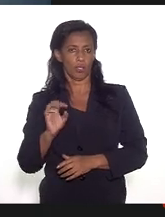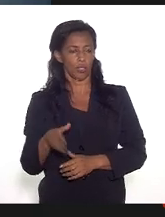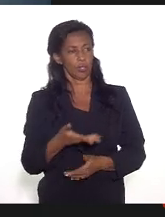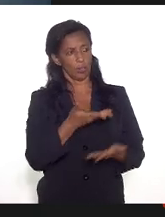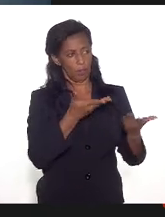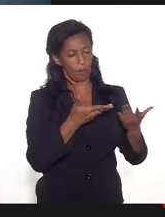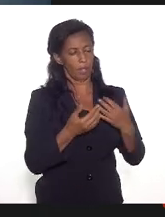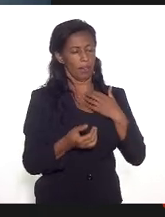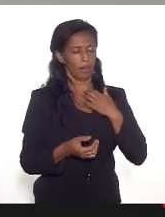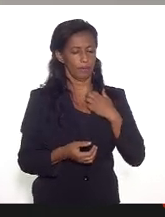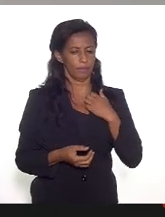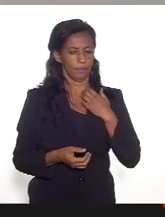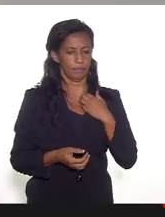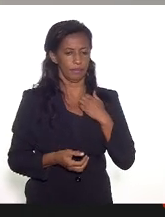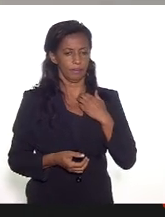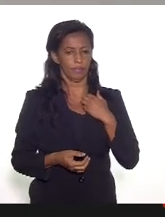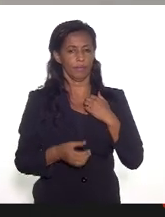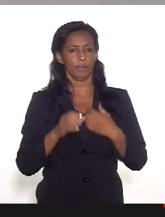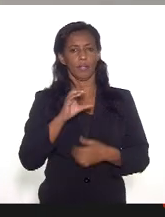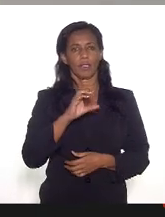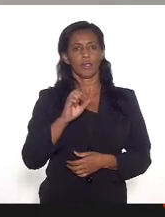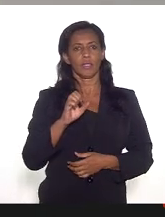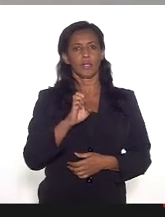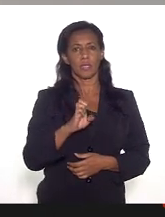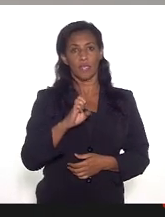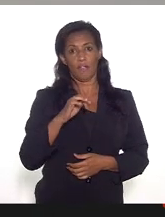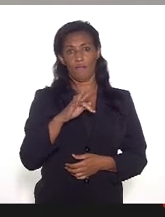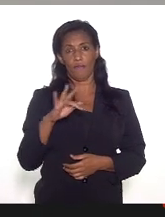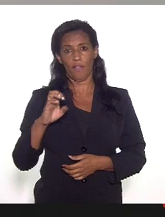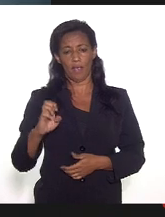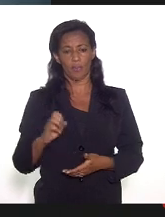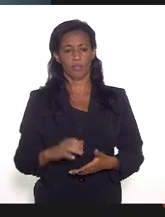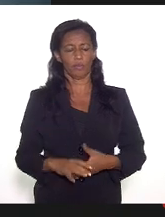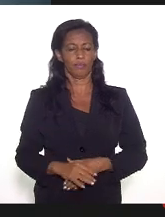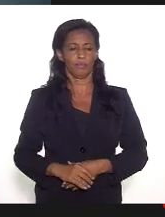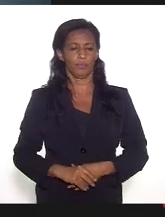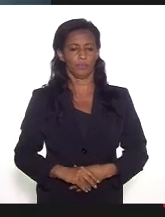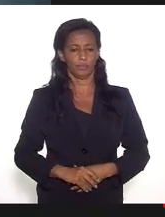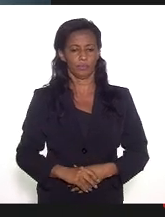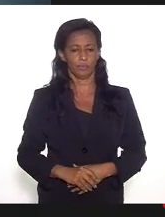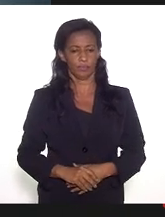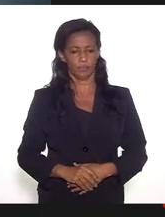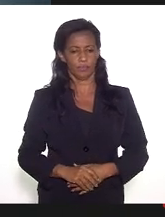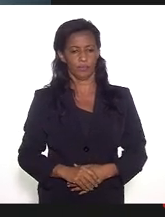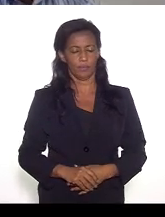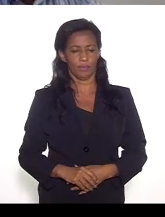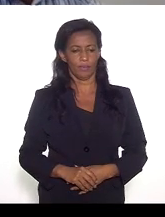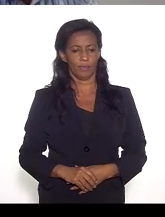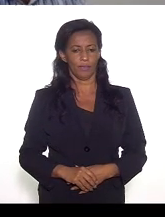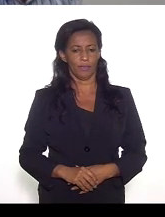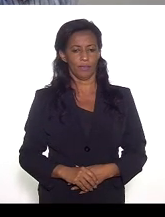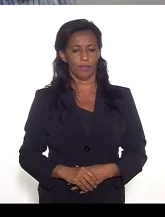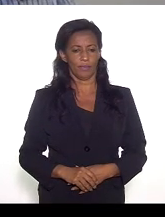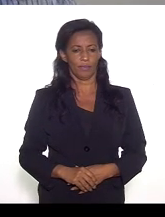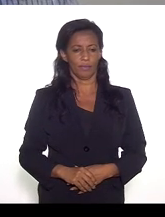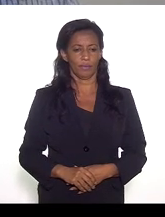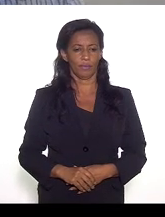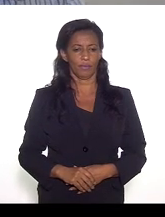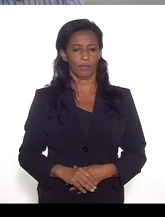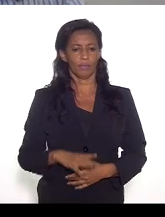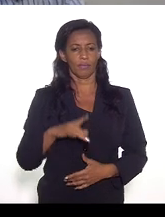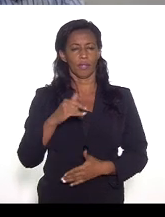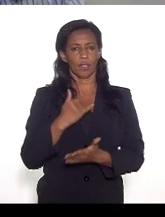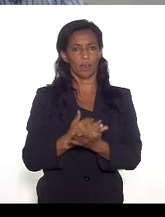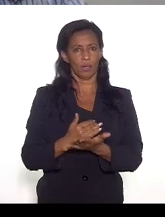palavra, almirante... O próprio CEFET também pode entrar nisso. Sem dúvida. Muito obrigado, deputada. Eu